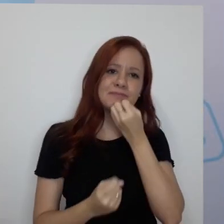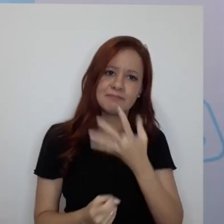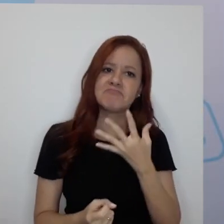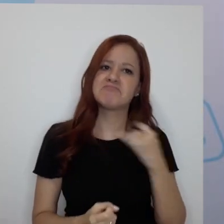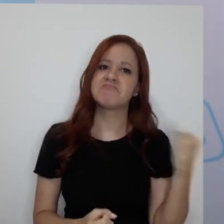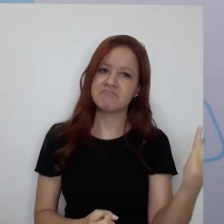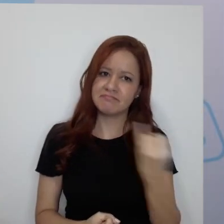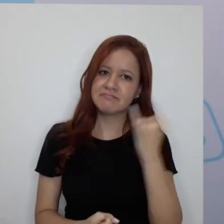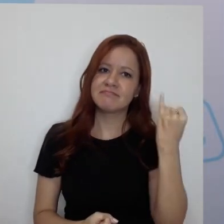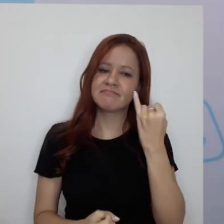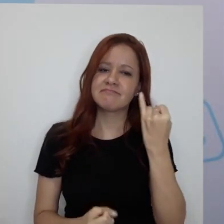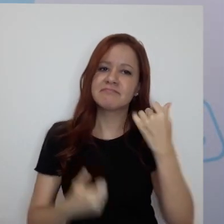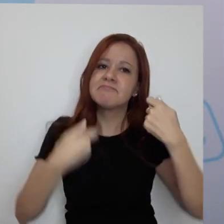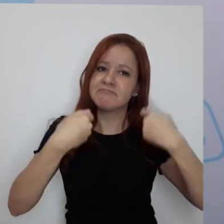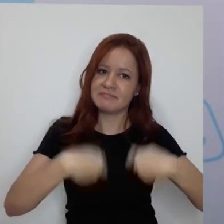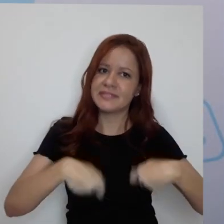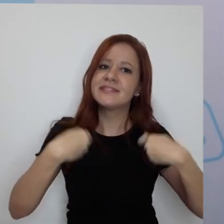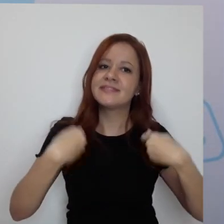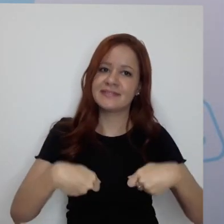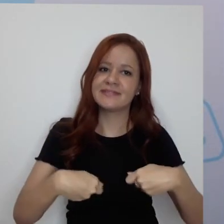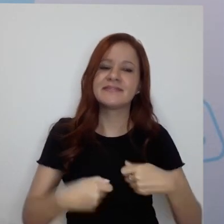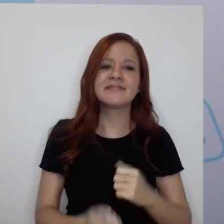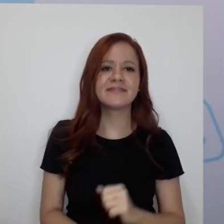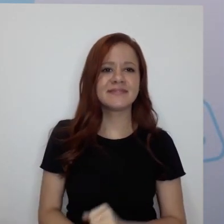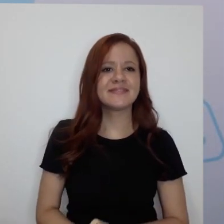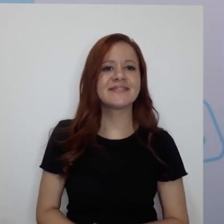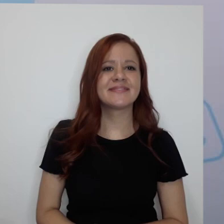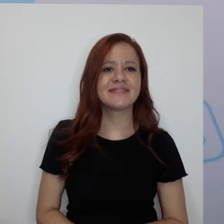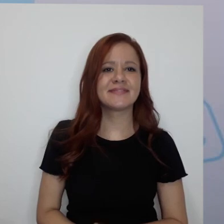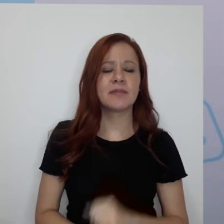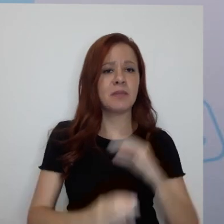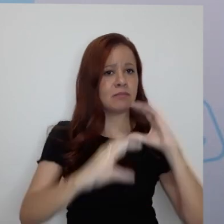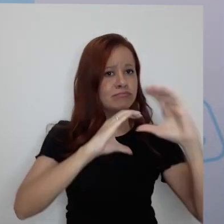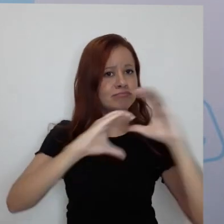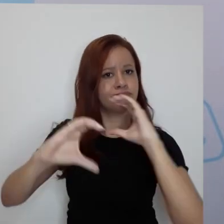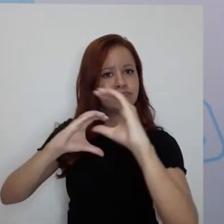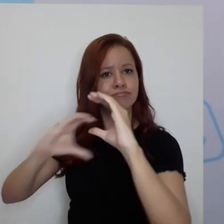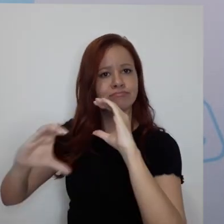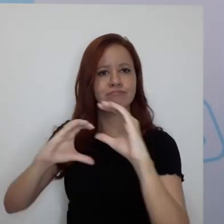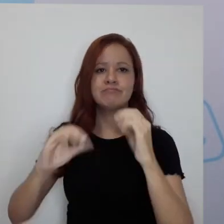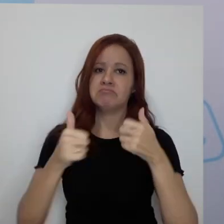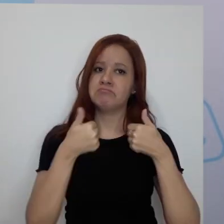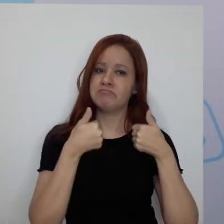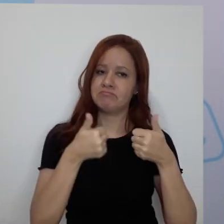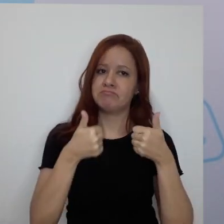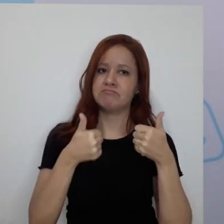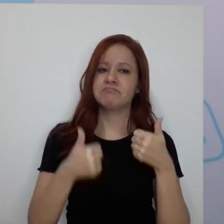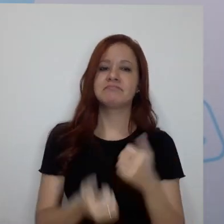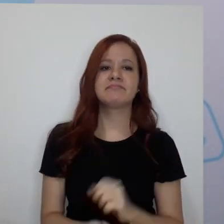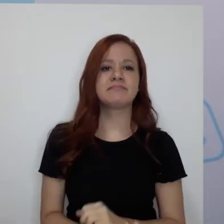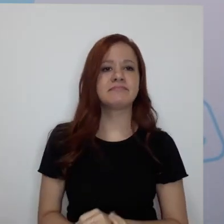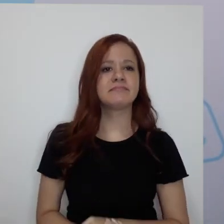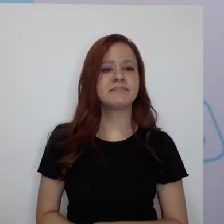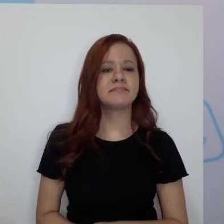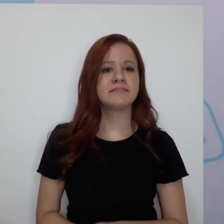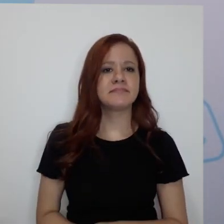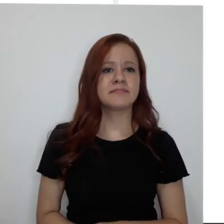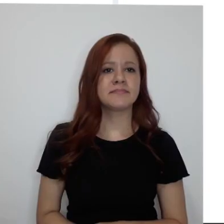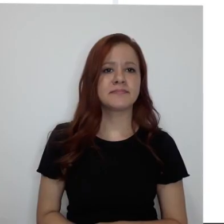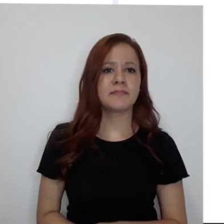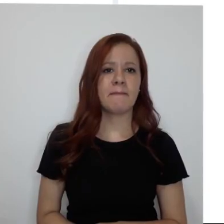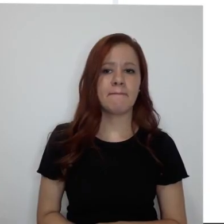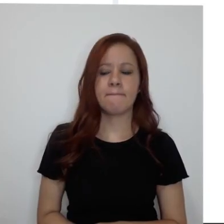socioemocionais, elas são necessárias para a boa convivência com o outro. Aqui a gente traz alguma